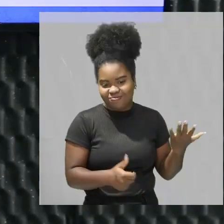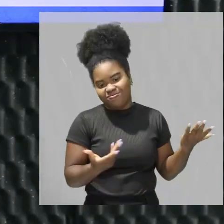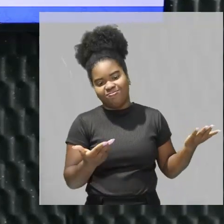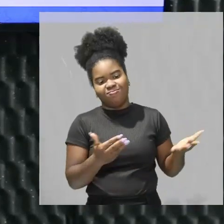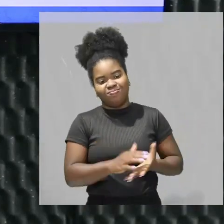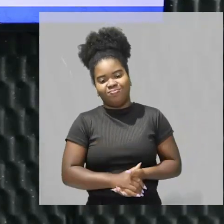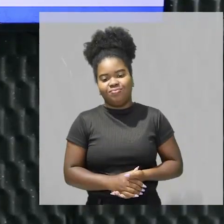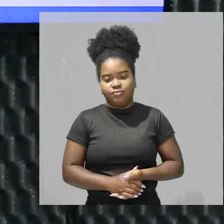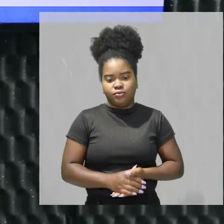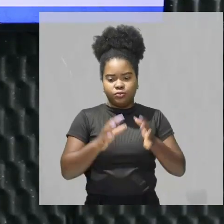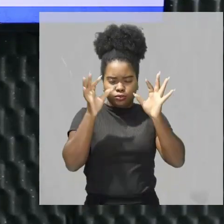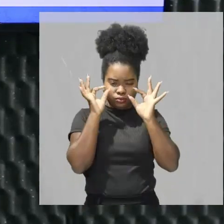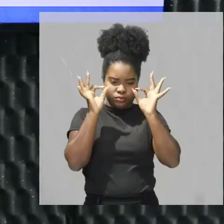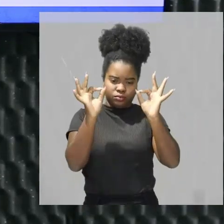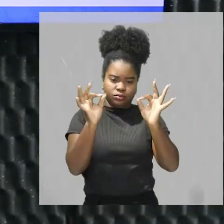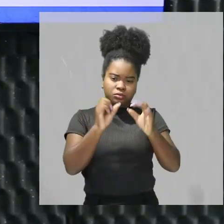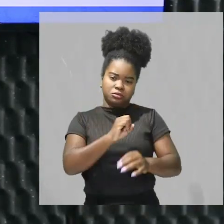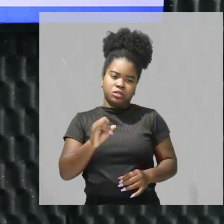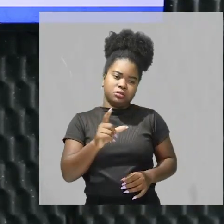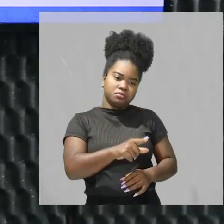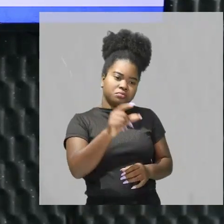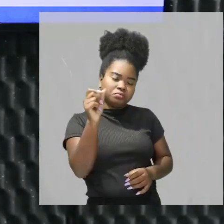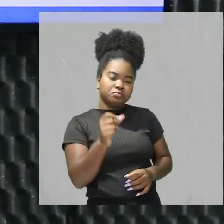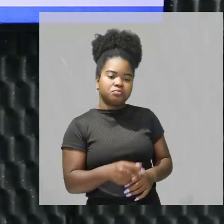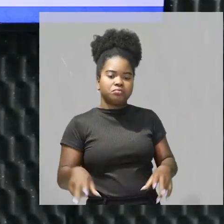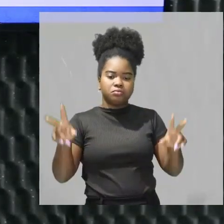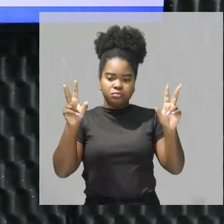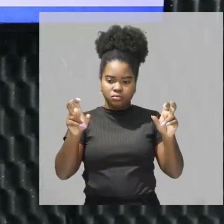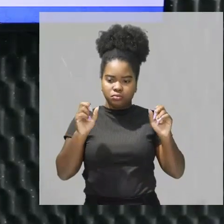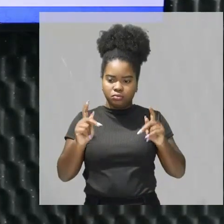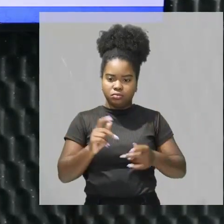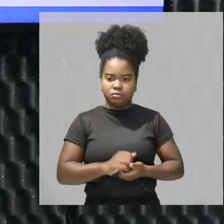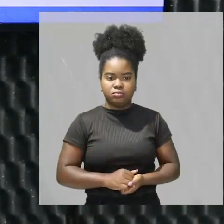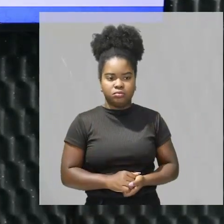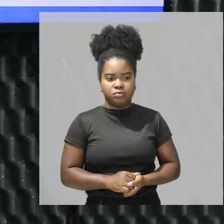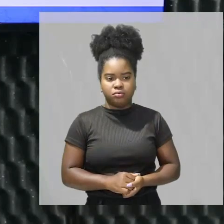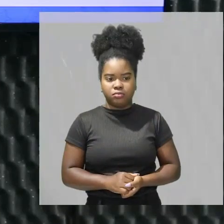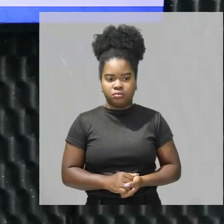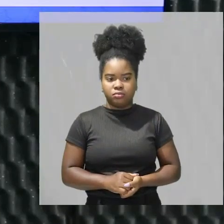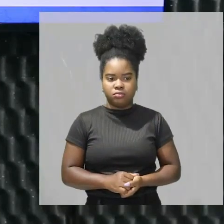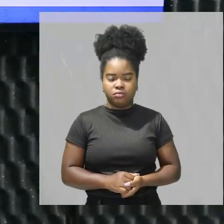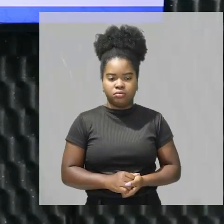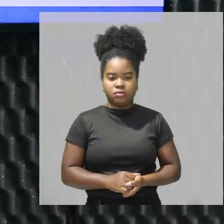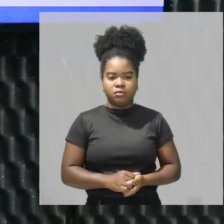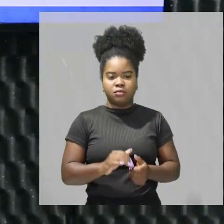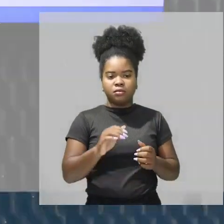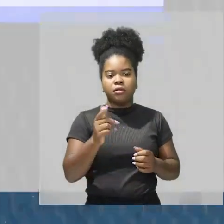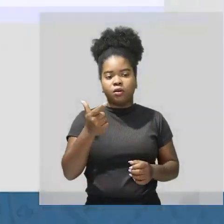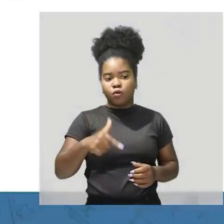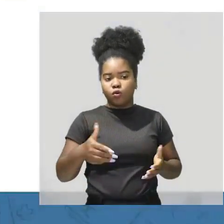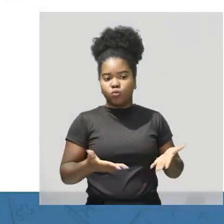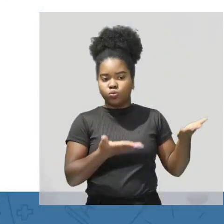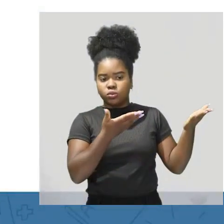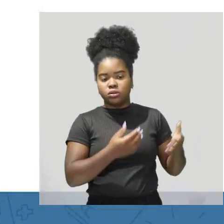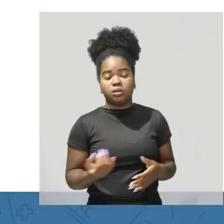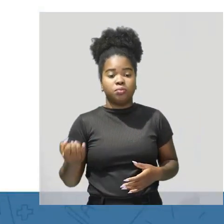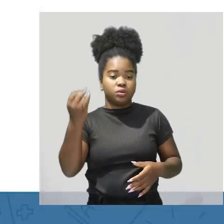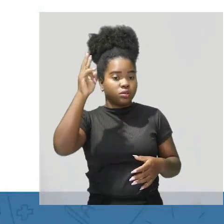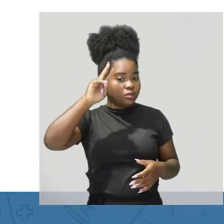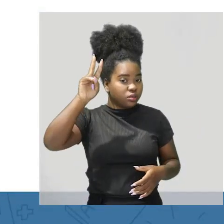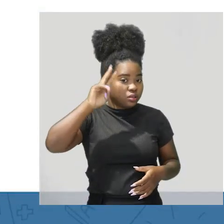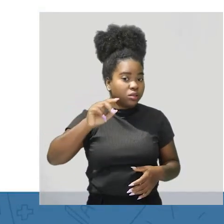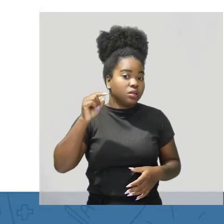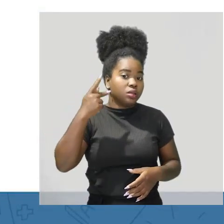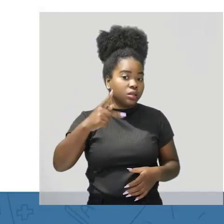Então, muita atenção se você optar por colocar um título na sua redação. É importante ressaltar que seu título deve ser